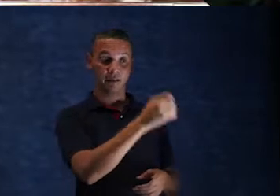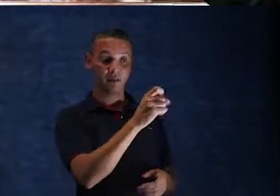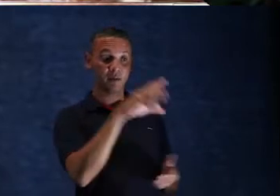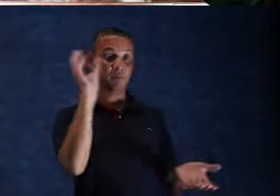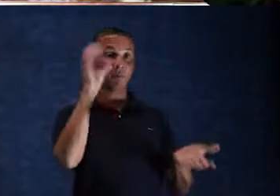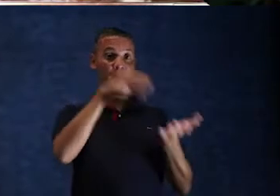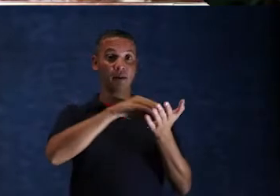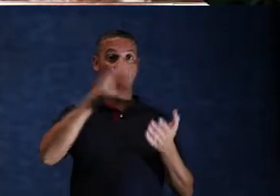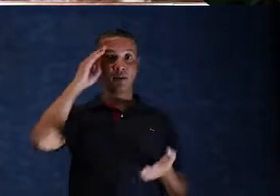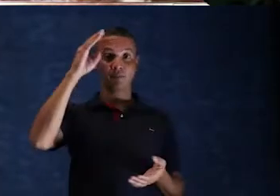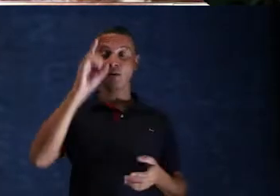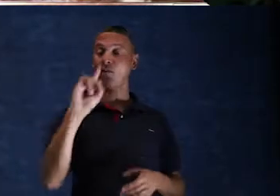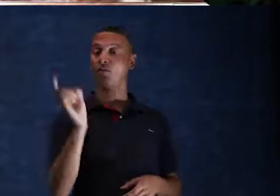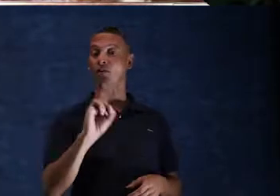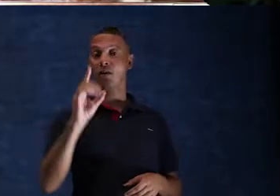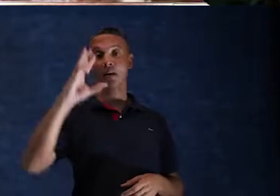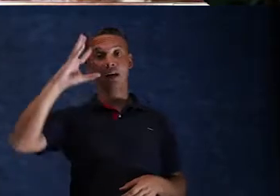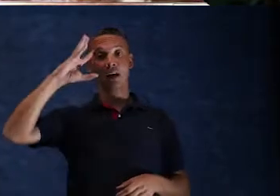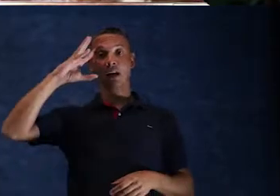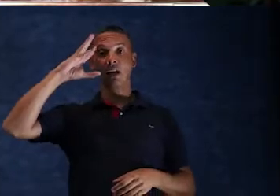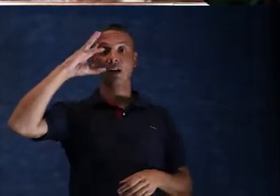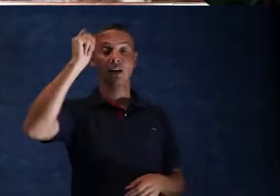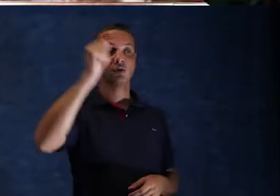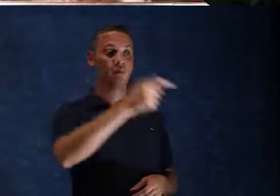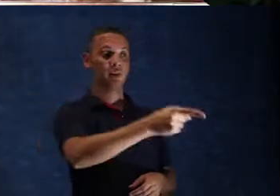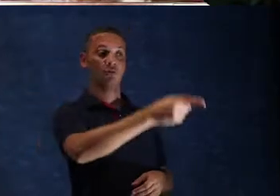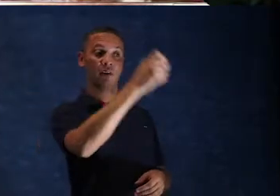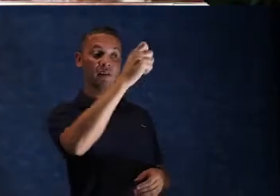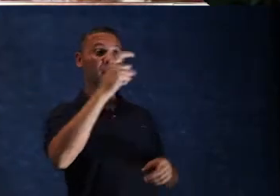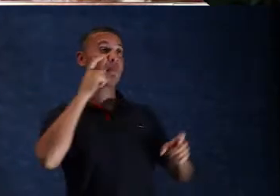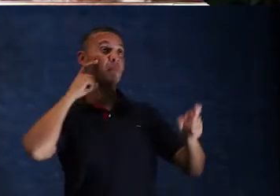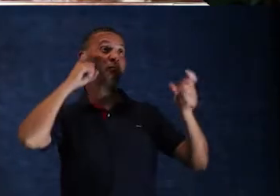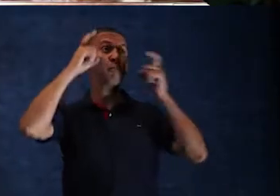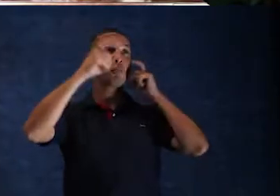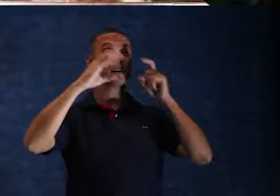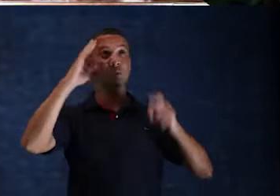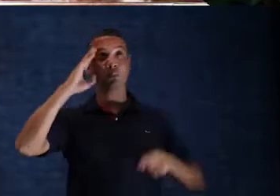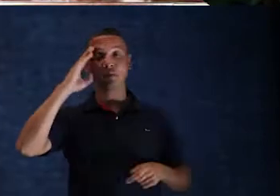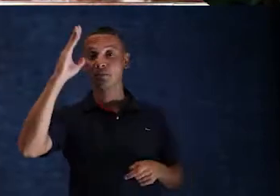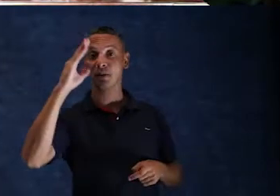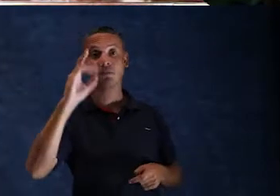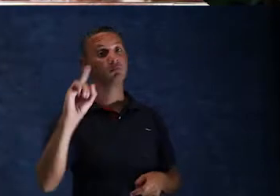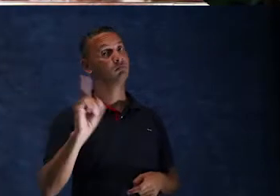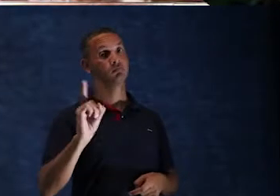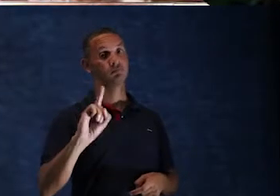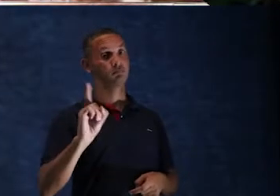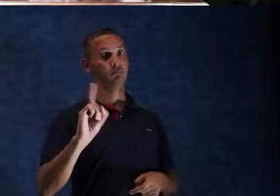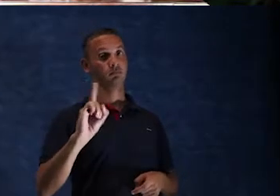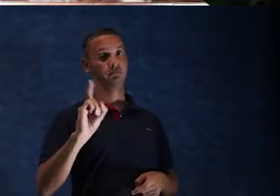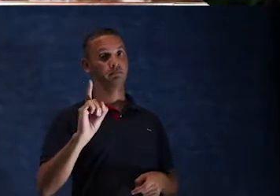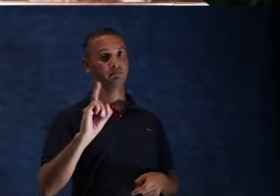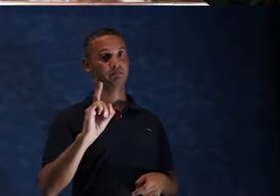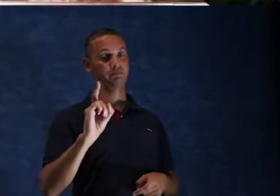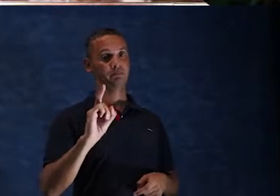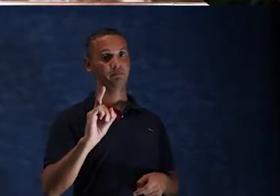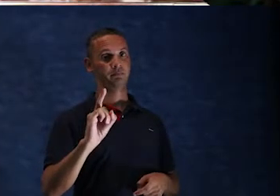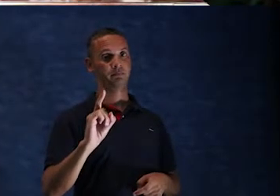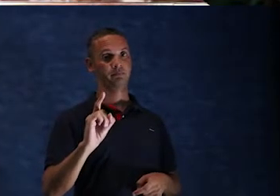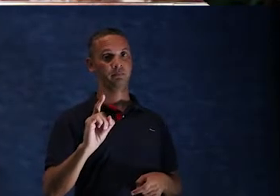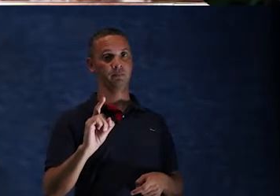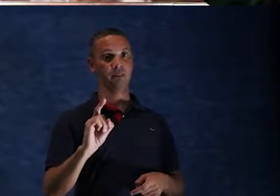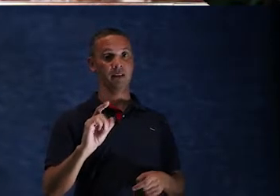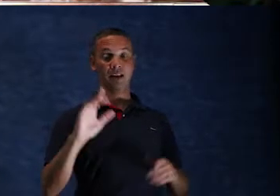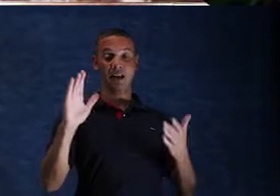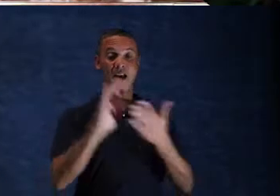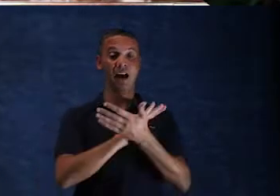centro. Resolver o crime não é a preocupação da história. E